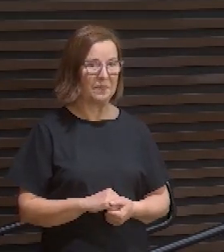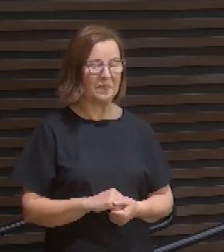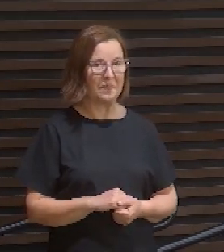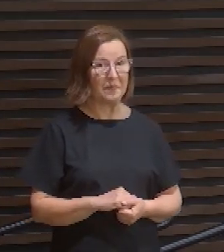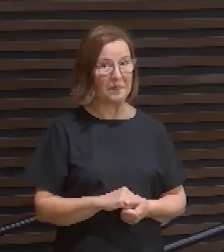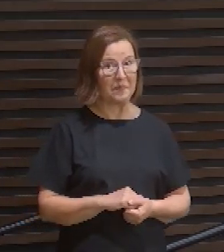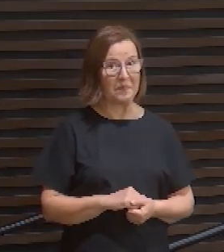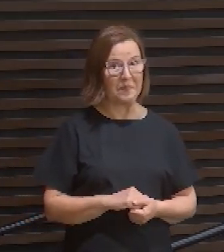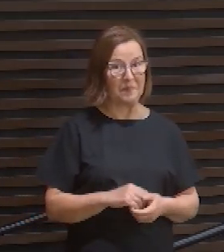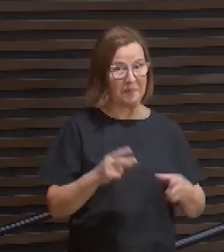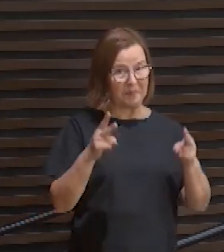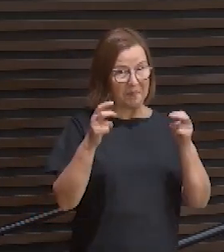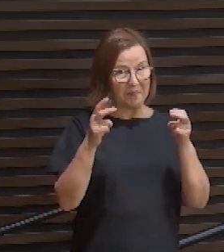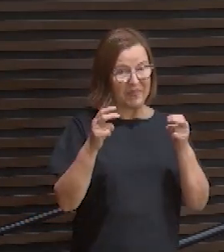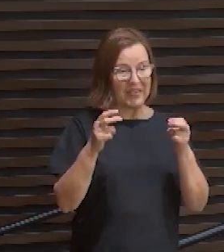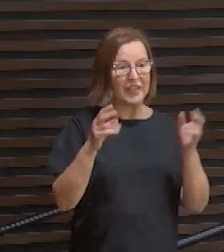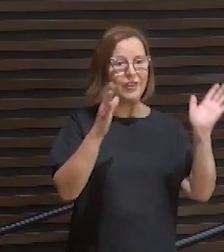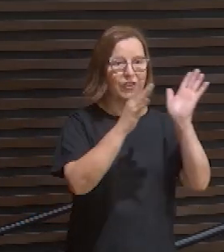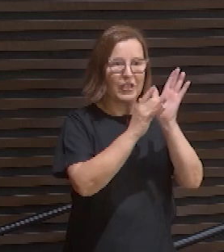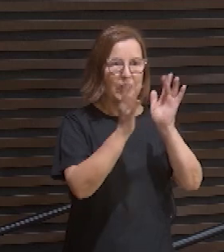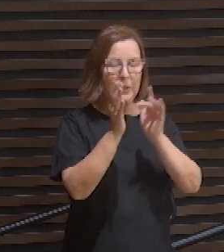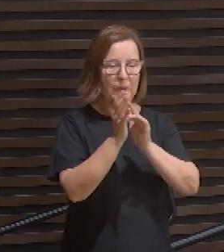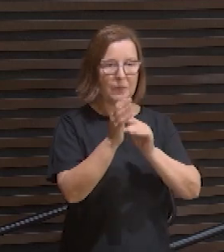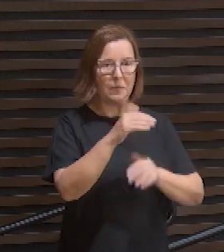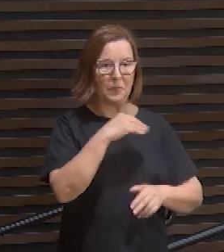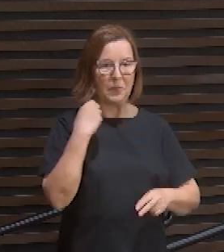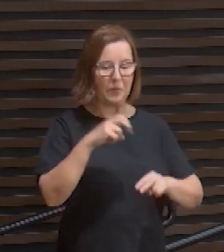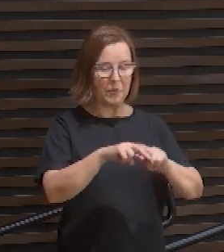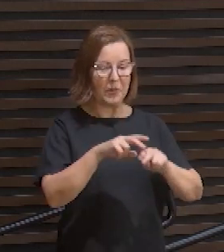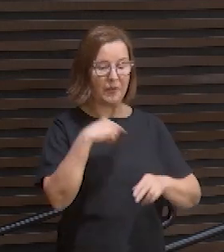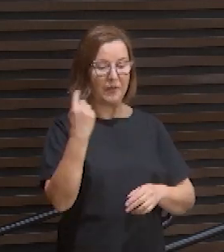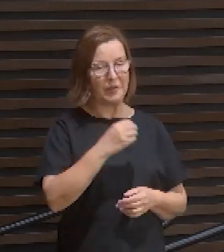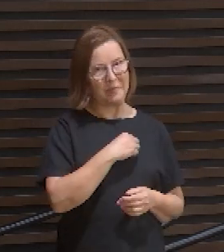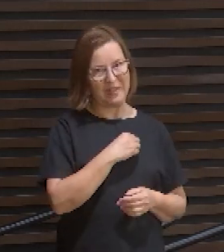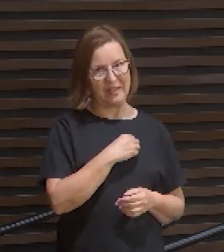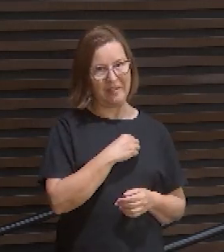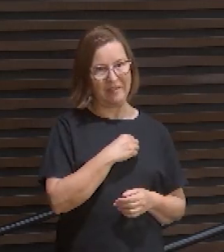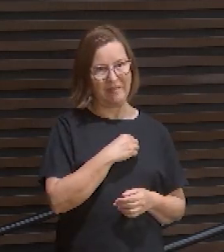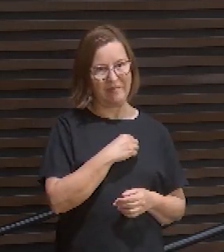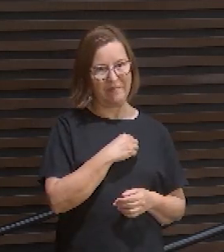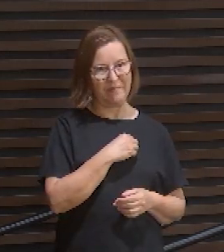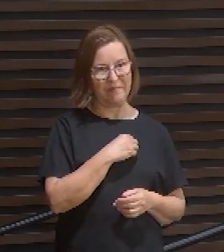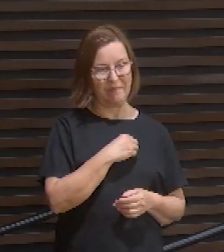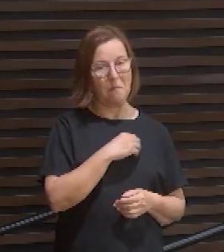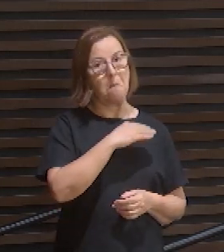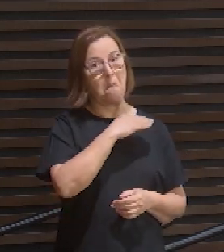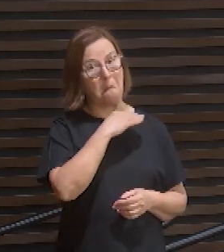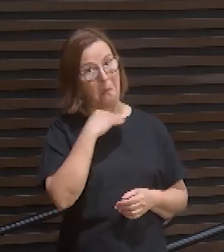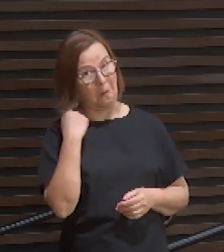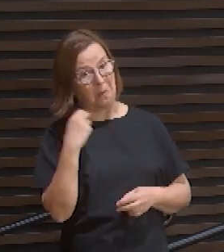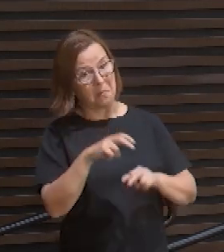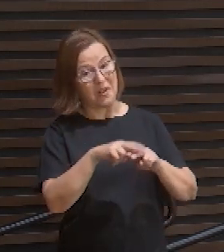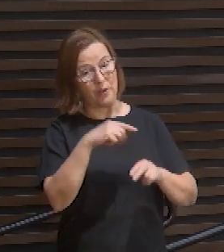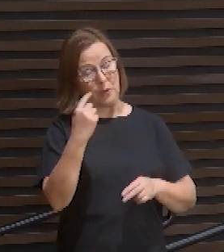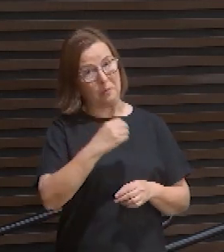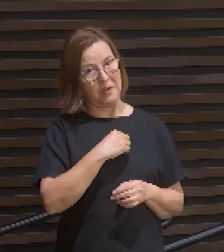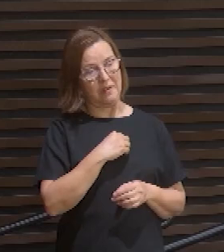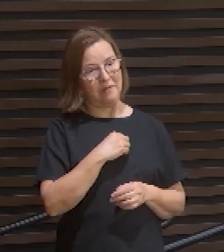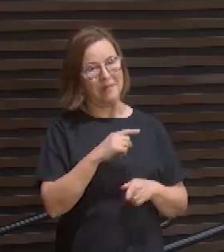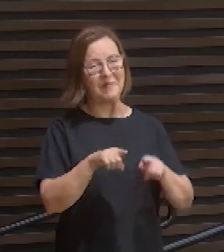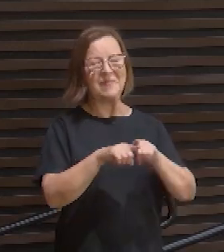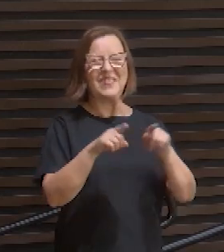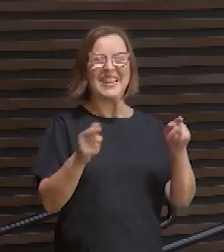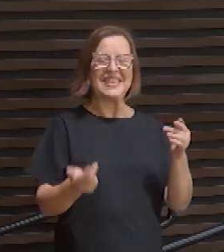aqui. Ele foi entregue por causa das nossas transgressões, ou seja, ele foi morto por causa dos nossos pecados, mas ele